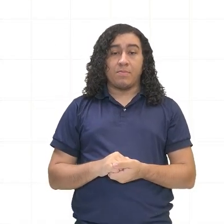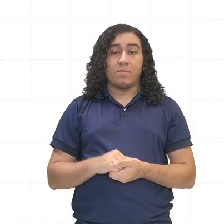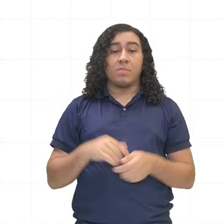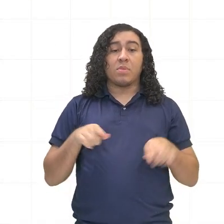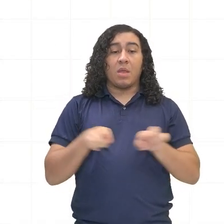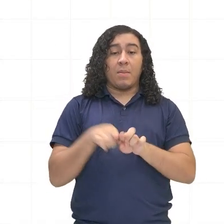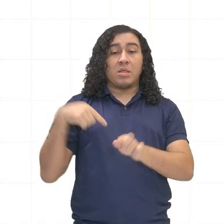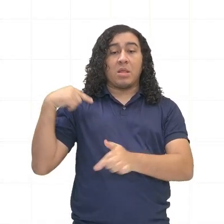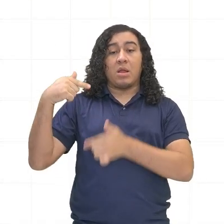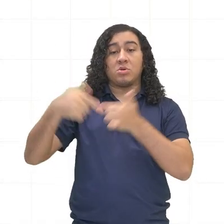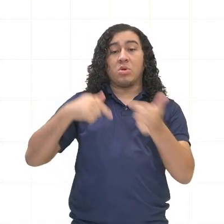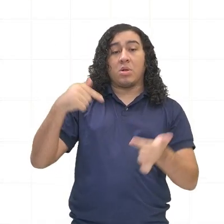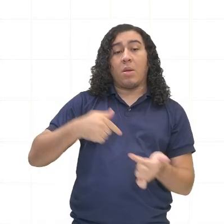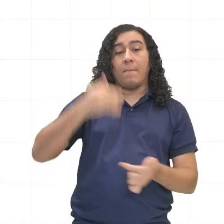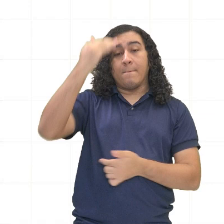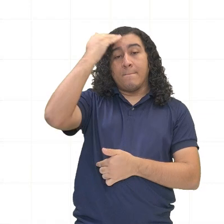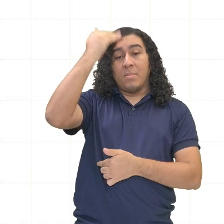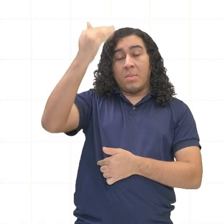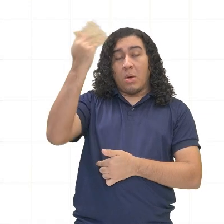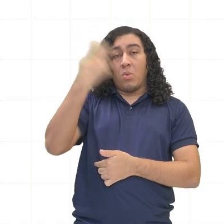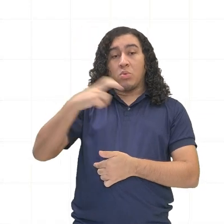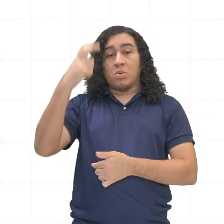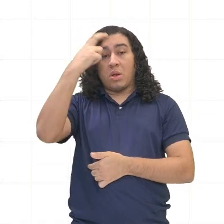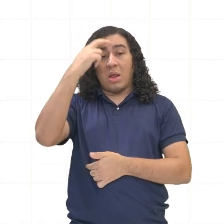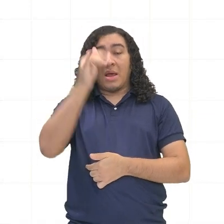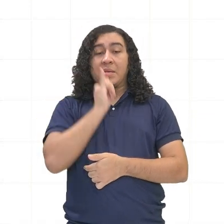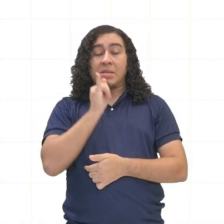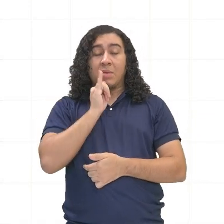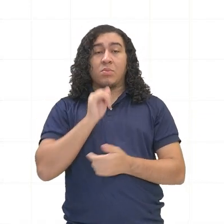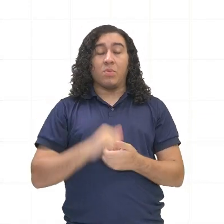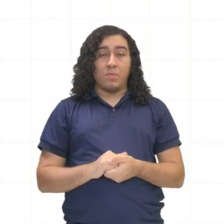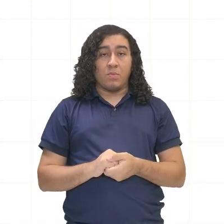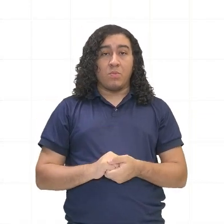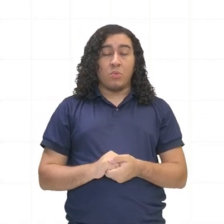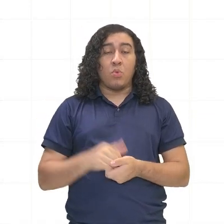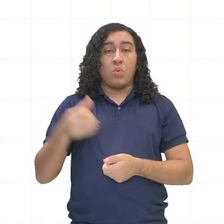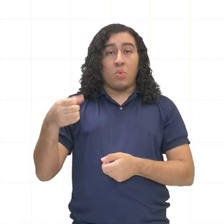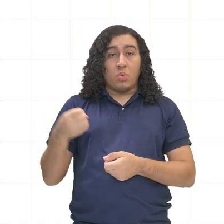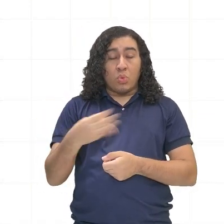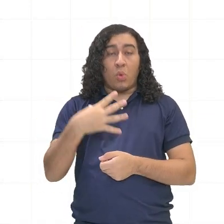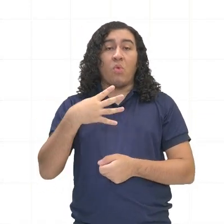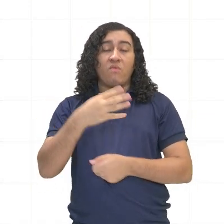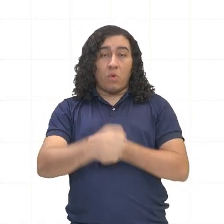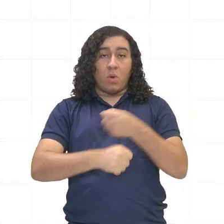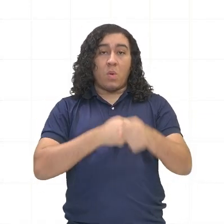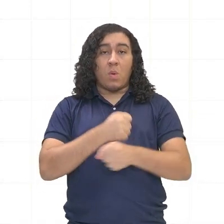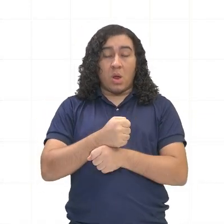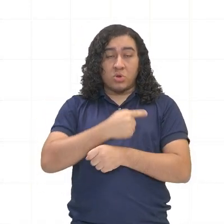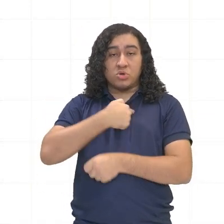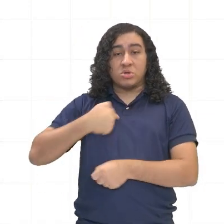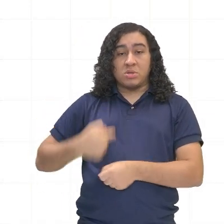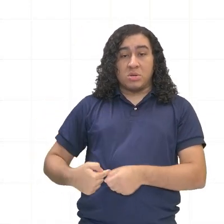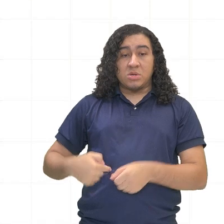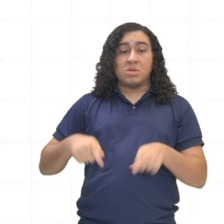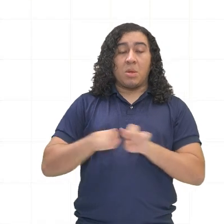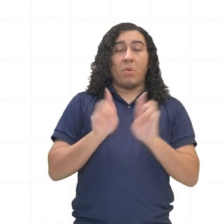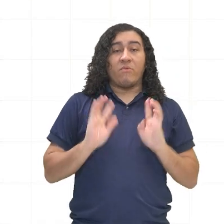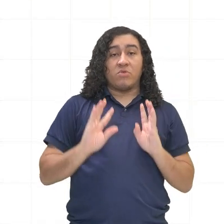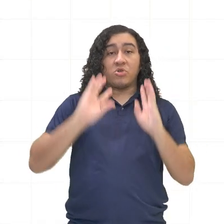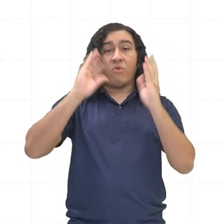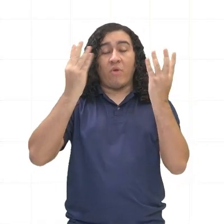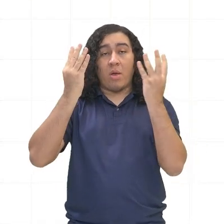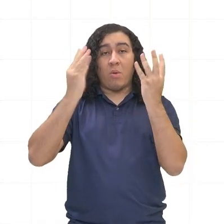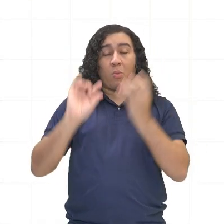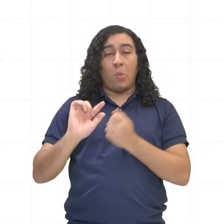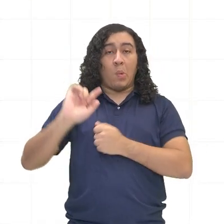para eventos culturais, como o Ano Novo Chinês e o Festival do Meio Outono. Então, olha só